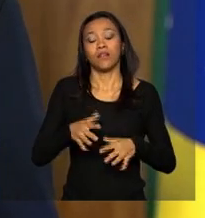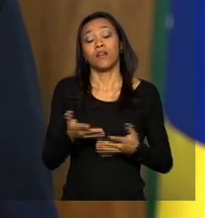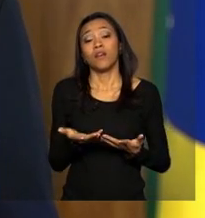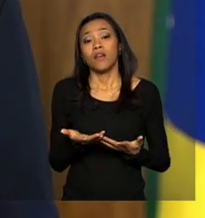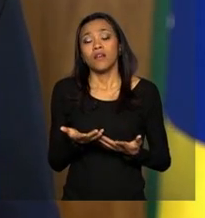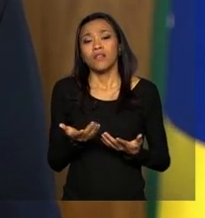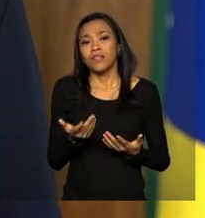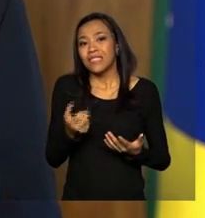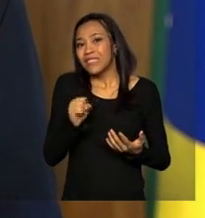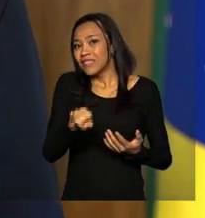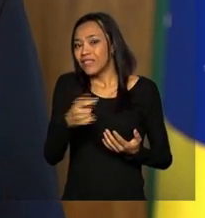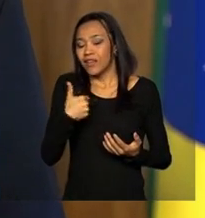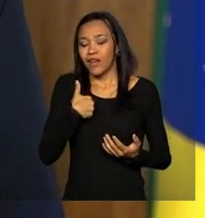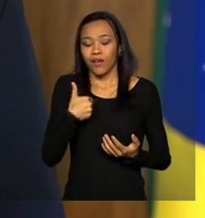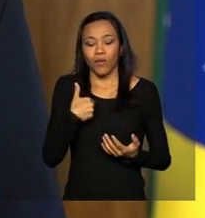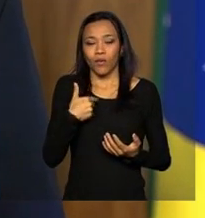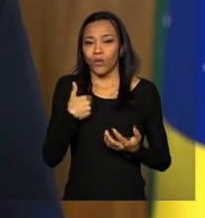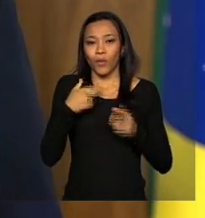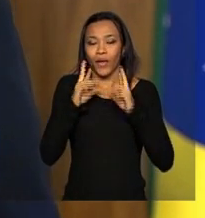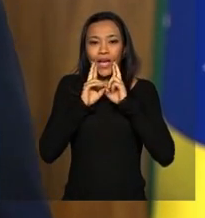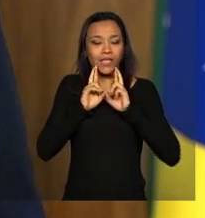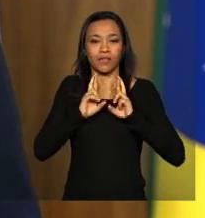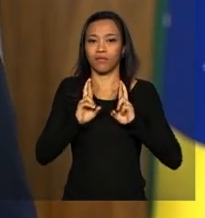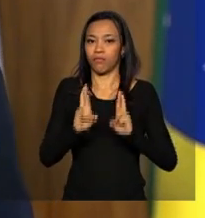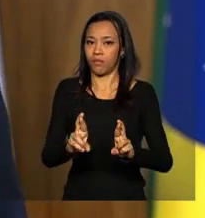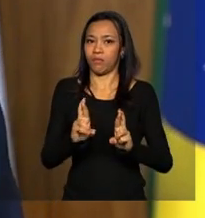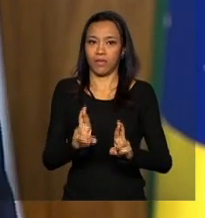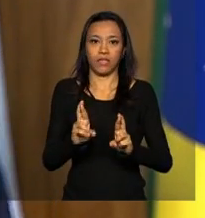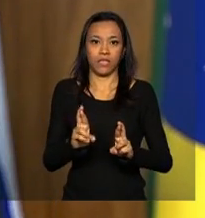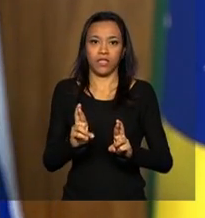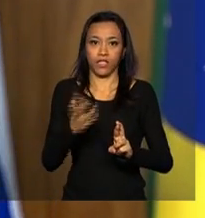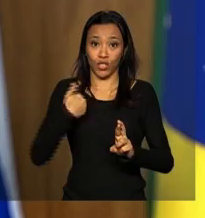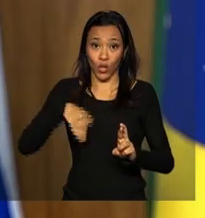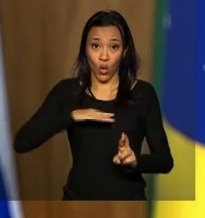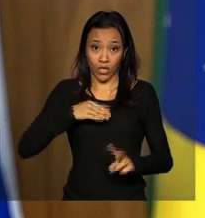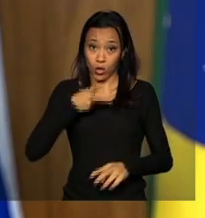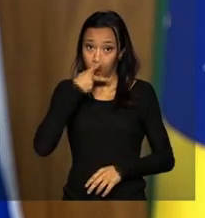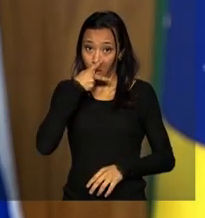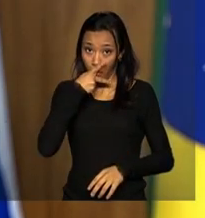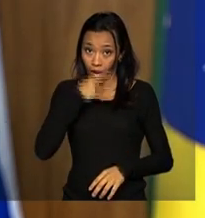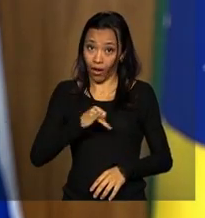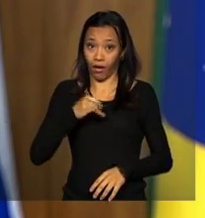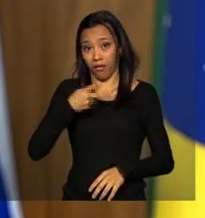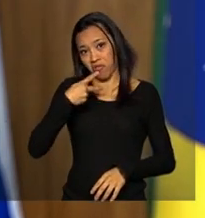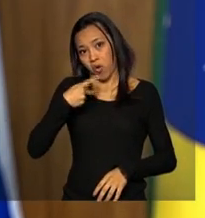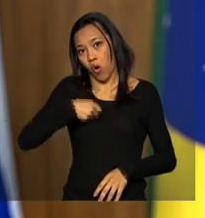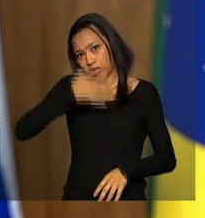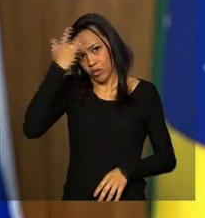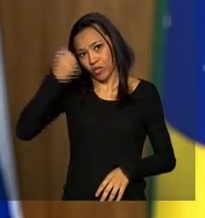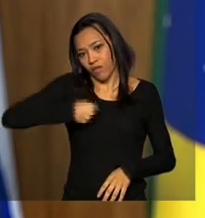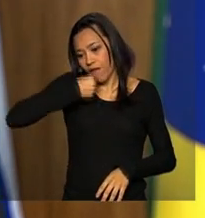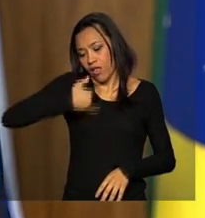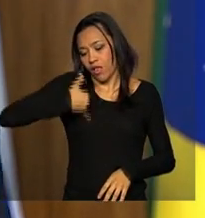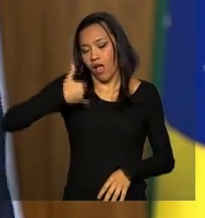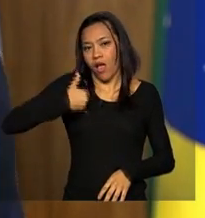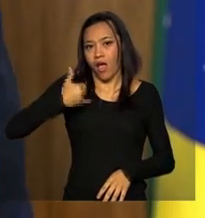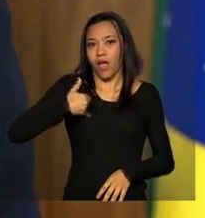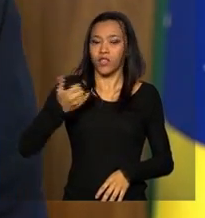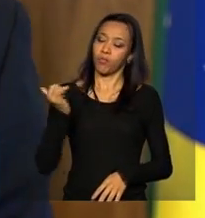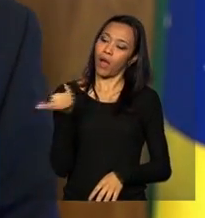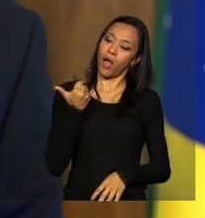Também se eu não respeitei aquilo que quando nós crianças ouvíamos das pessoas mais velhas, que nestas